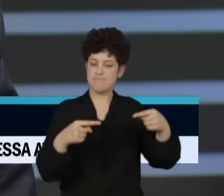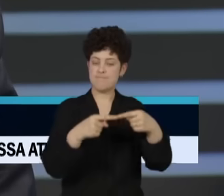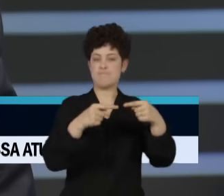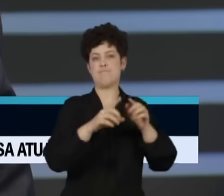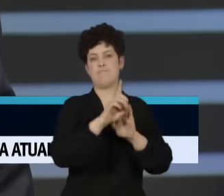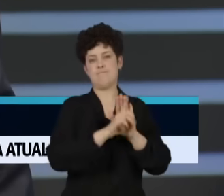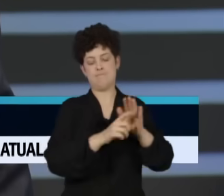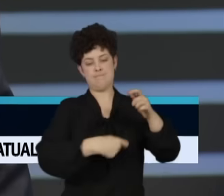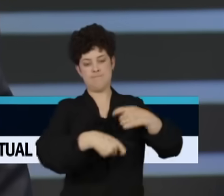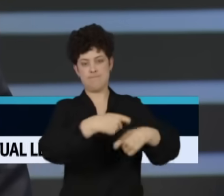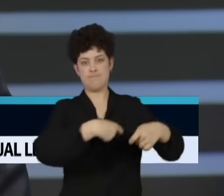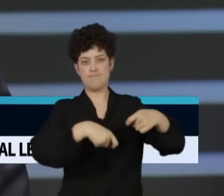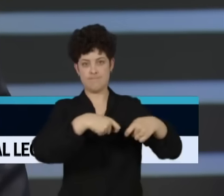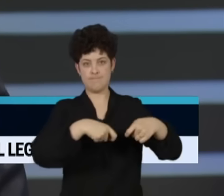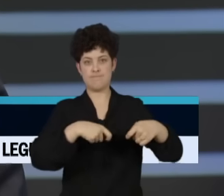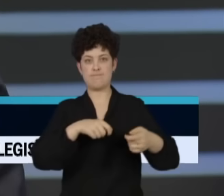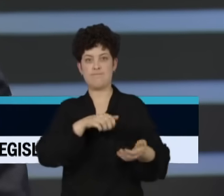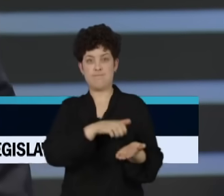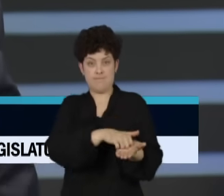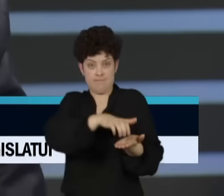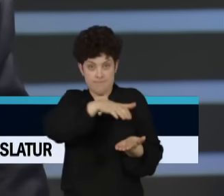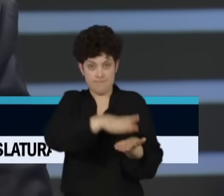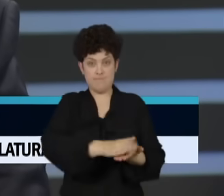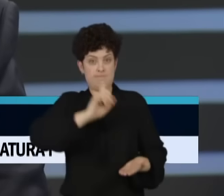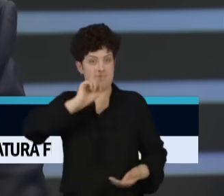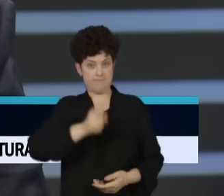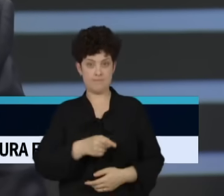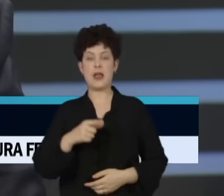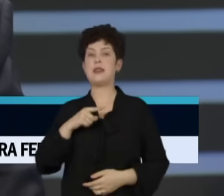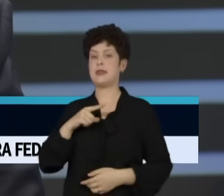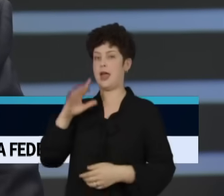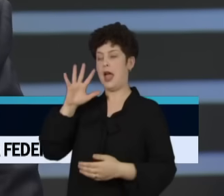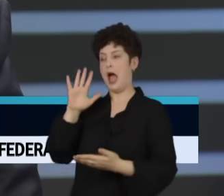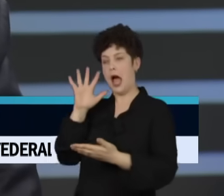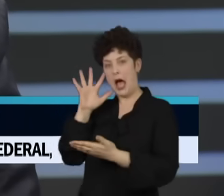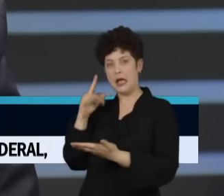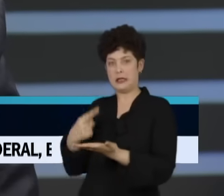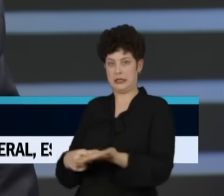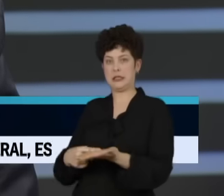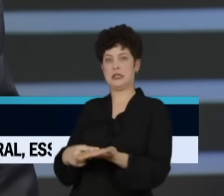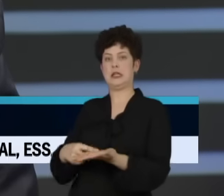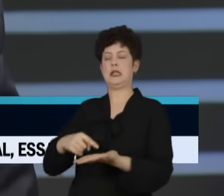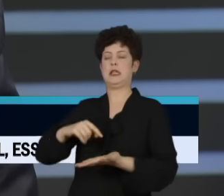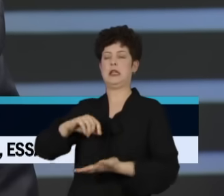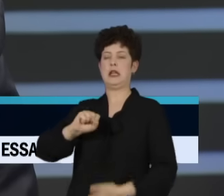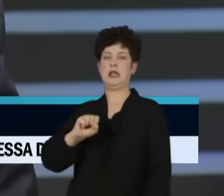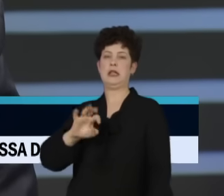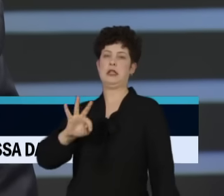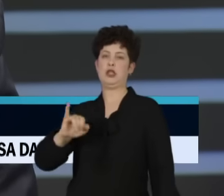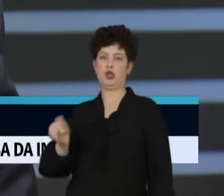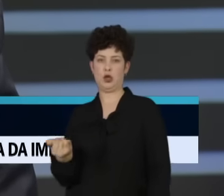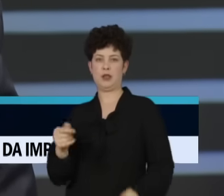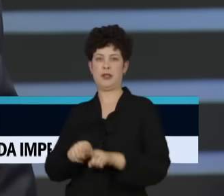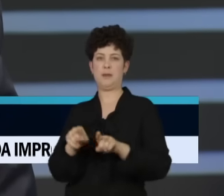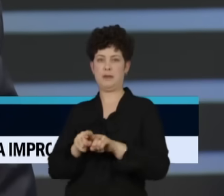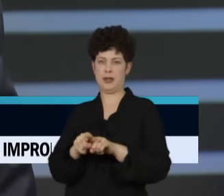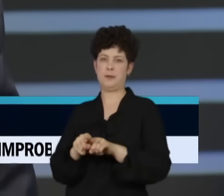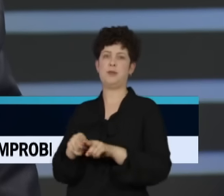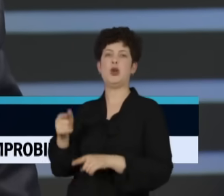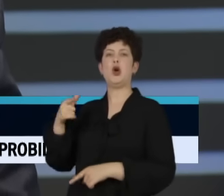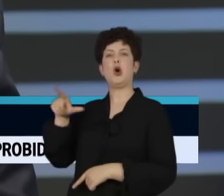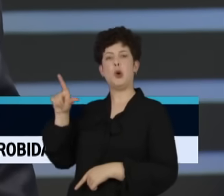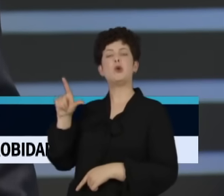direito administrativo sancionador. Ou seja, existem decisões já do, inclusive do STJ, do falecido ministro Teoriza